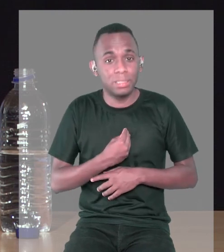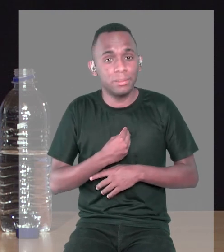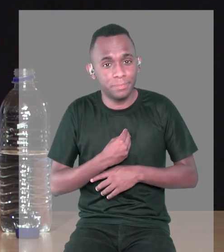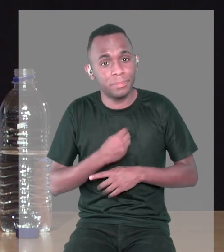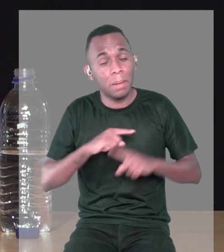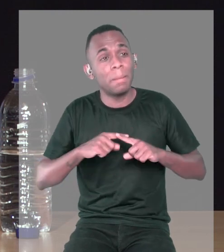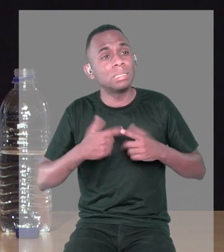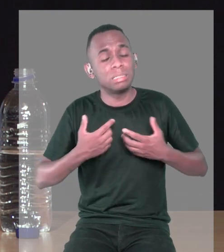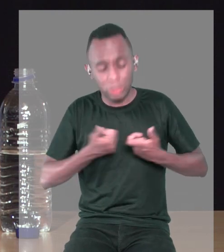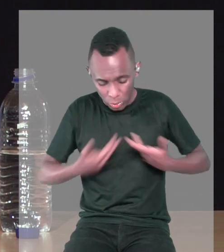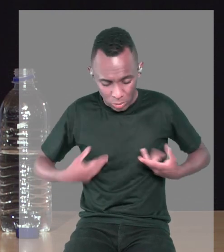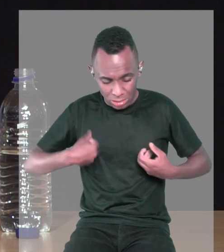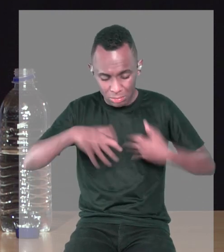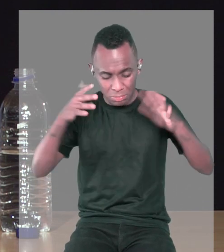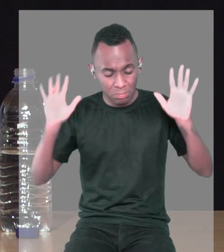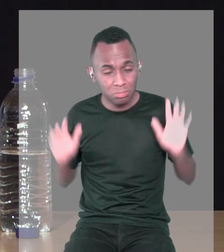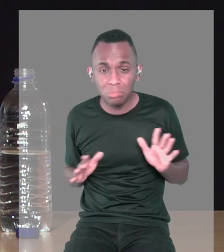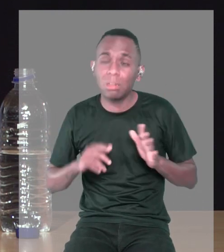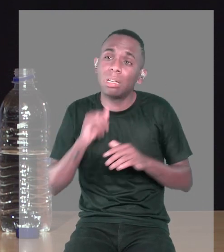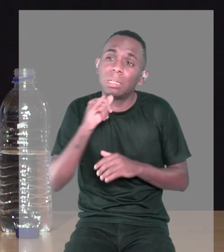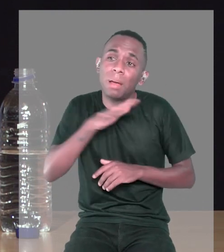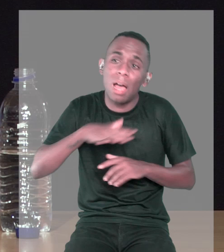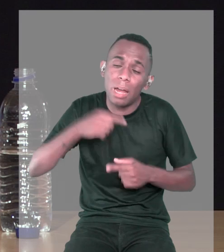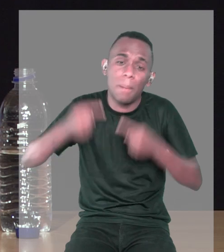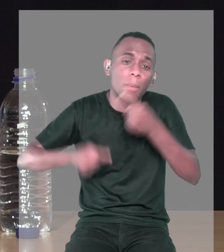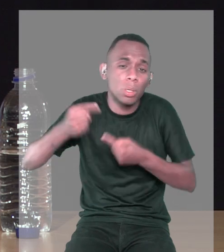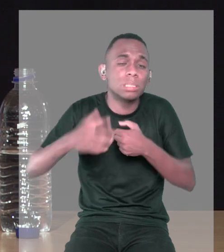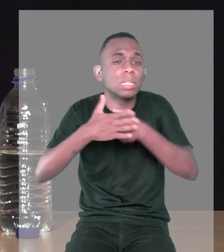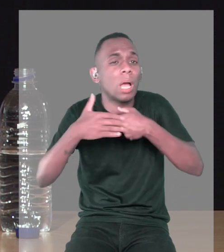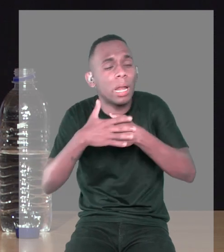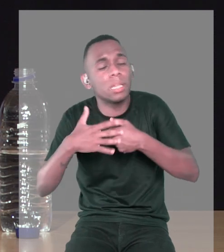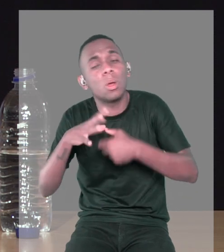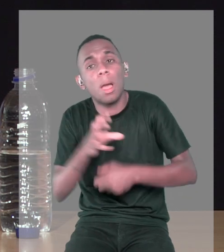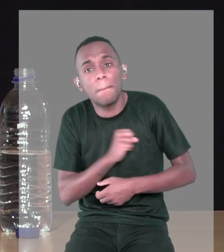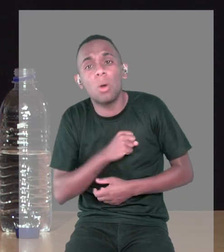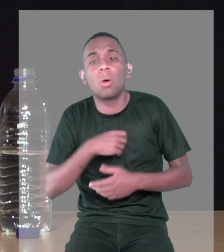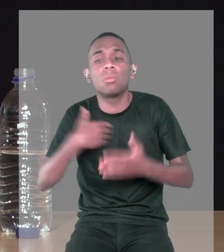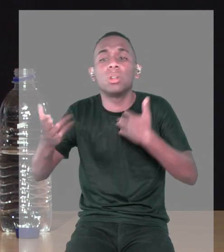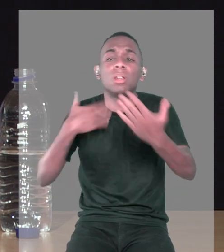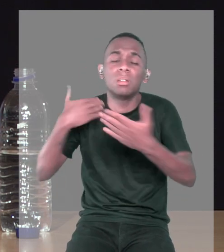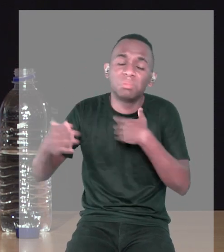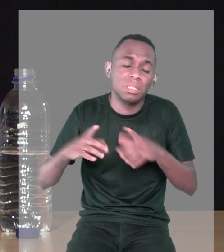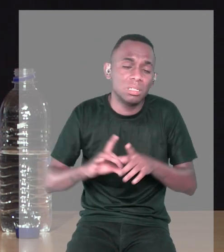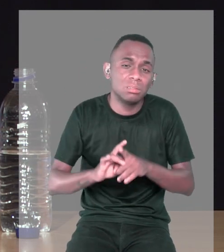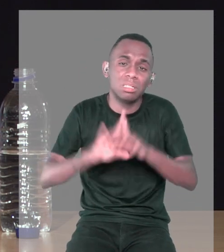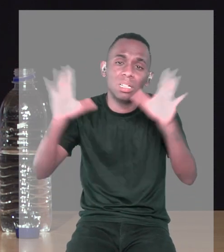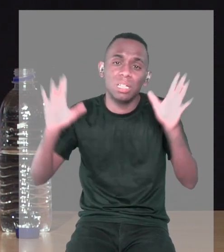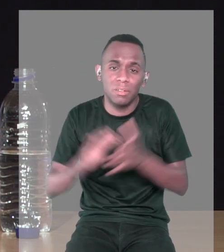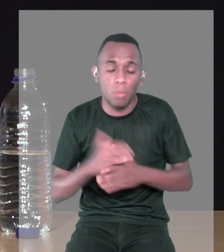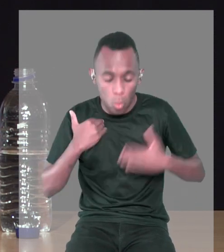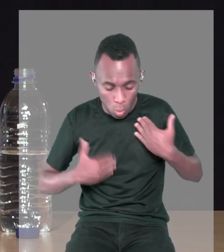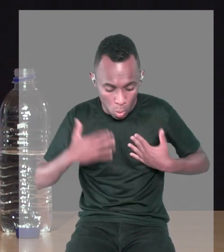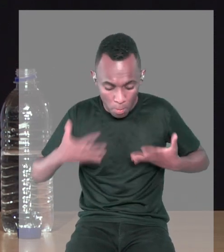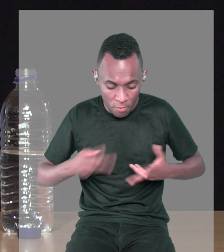biológica, despindo-se de tudo mais. Ação política, afeto amoroso, liberdade de ir e vir, erotismo